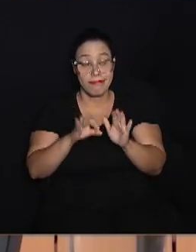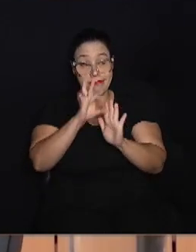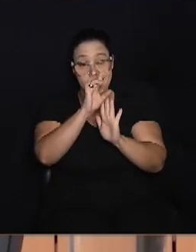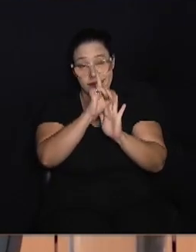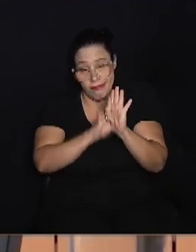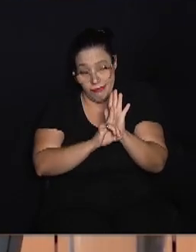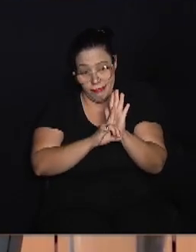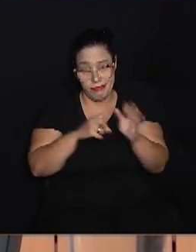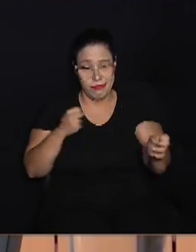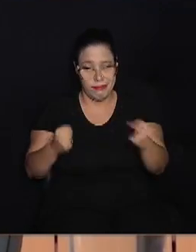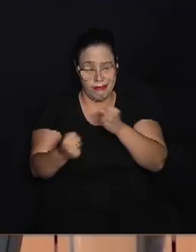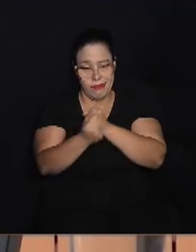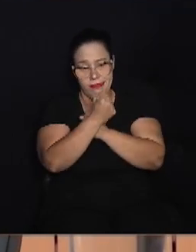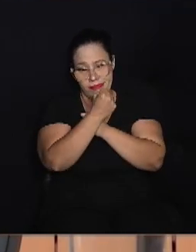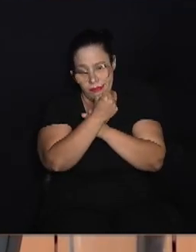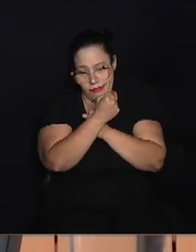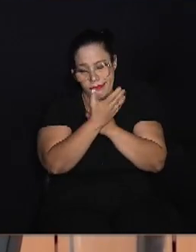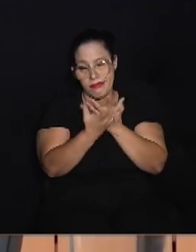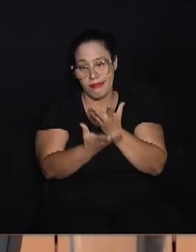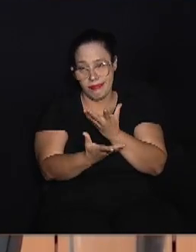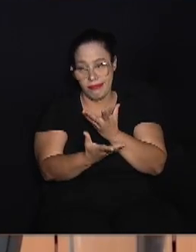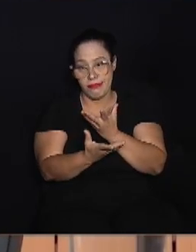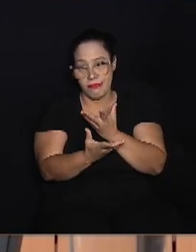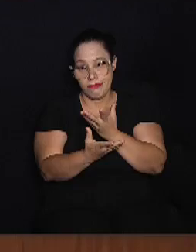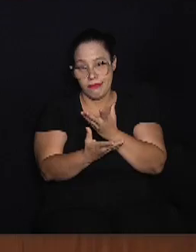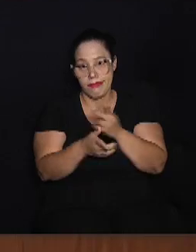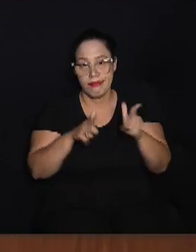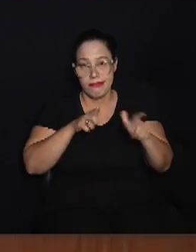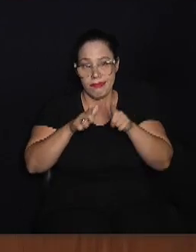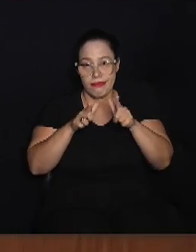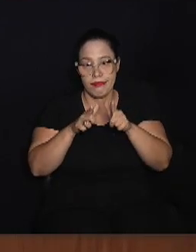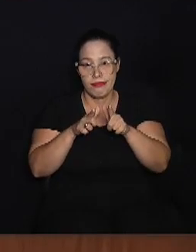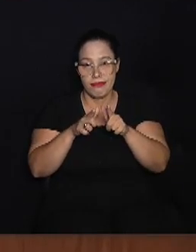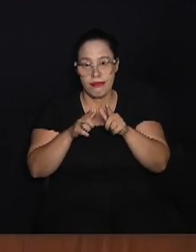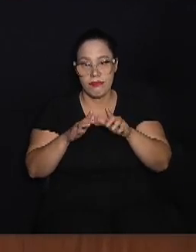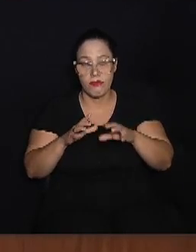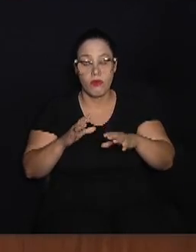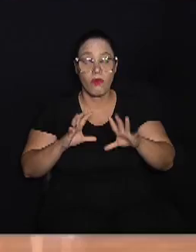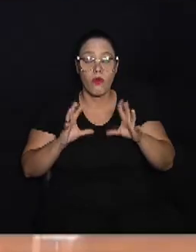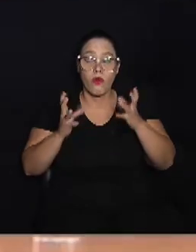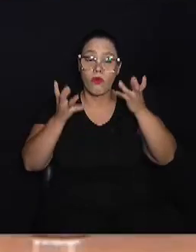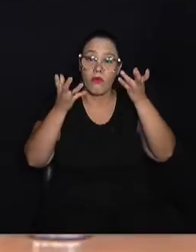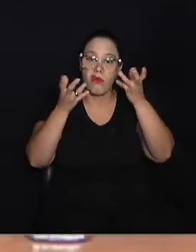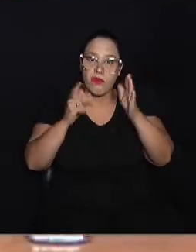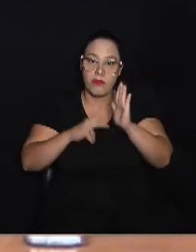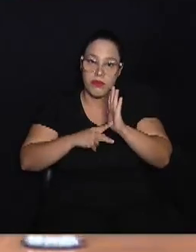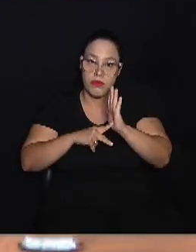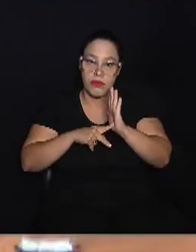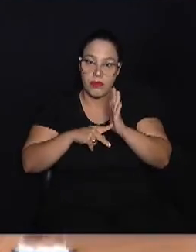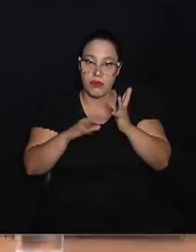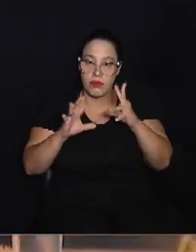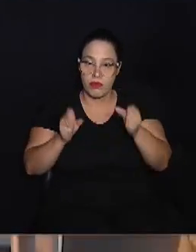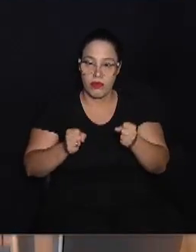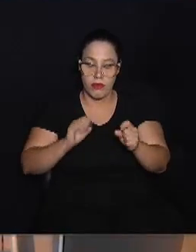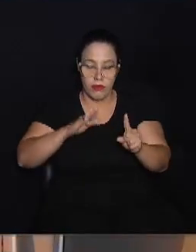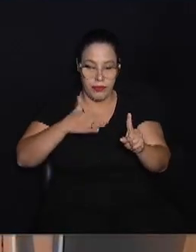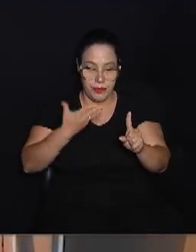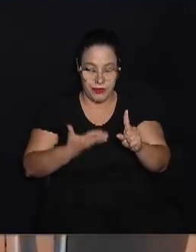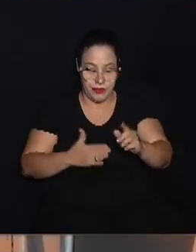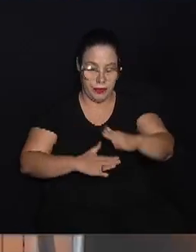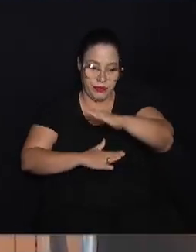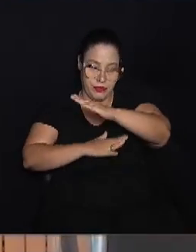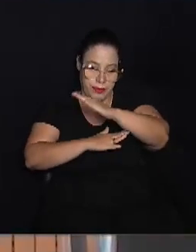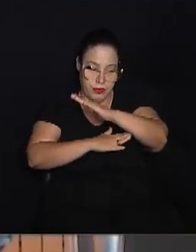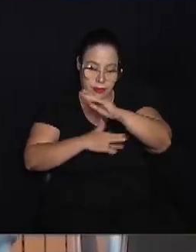na defesa intransigente do direito da classe trabalhadora. Durante a cerimônia, o sindicato recebeu uma homenagem da Casa